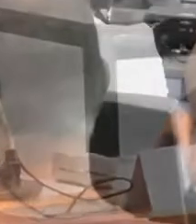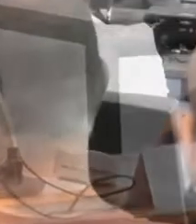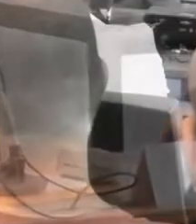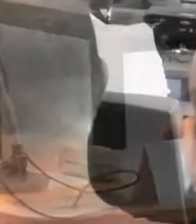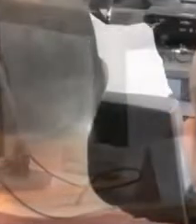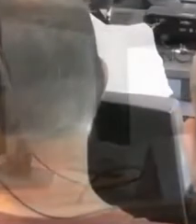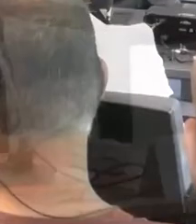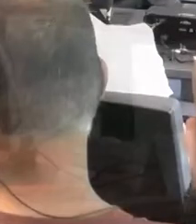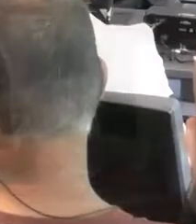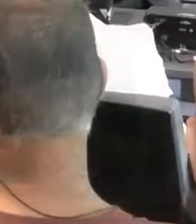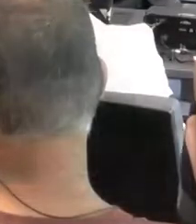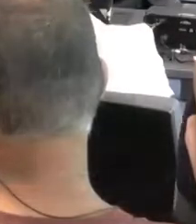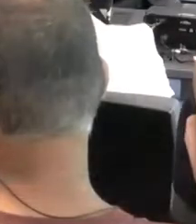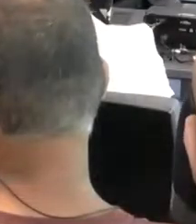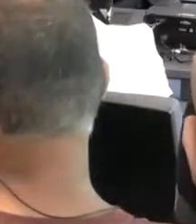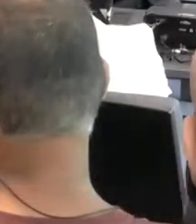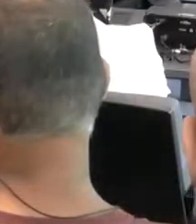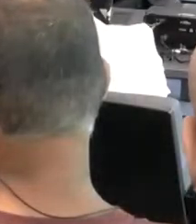E aí